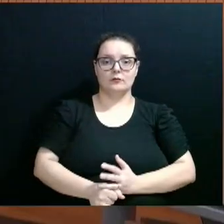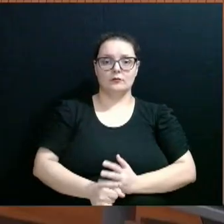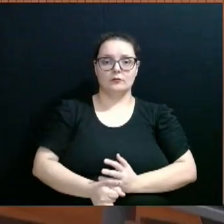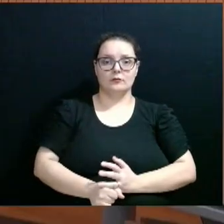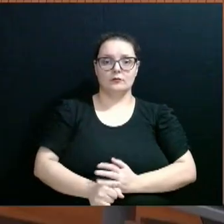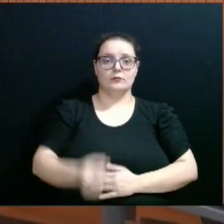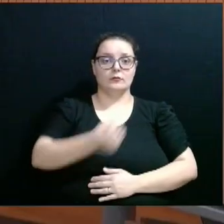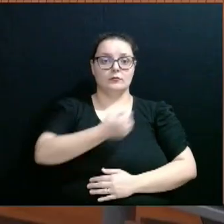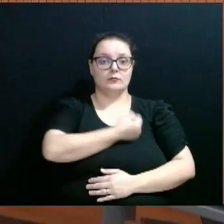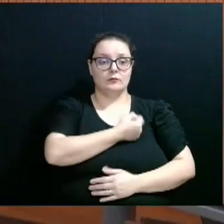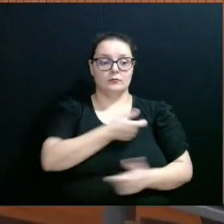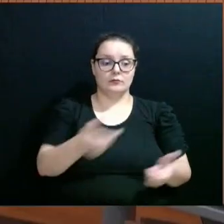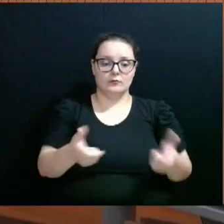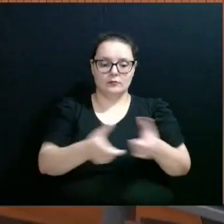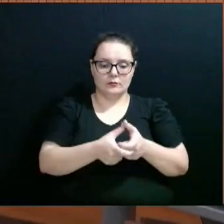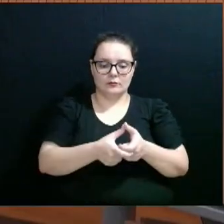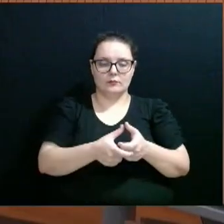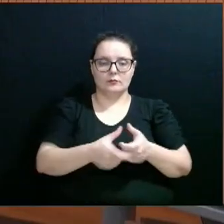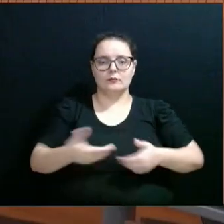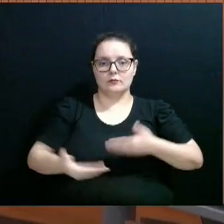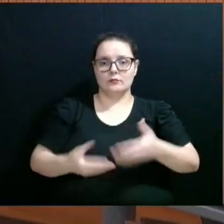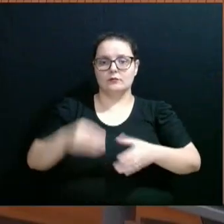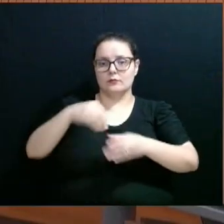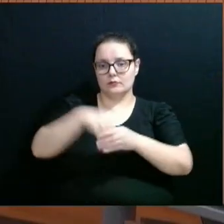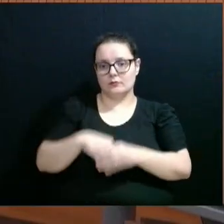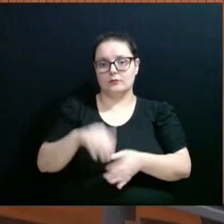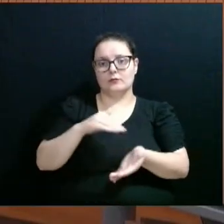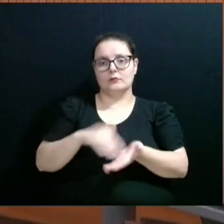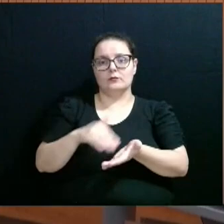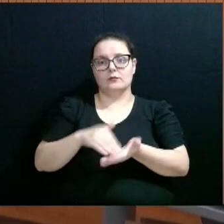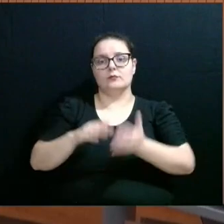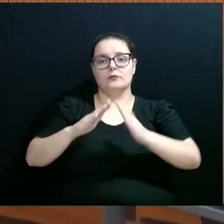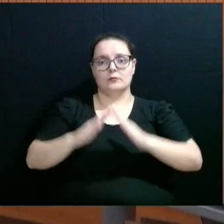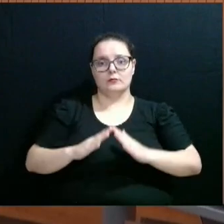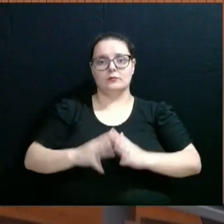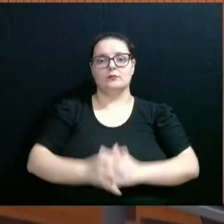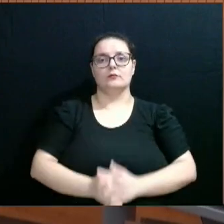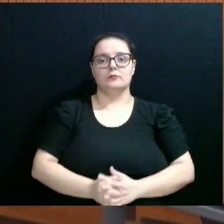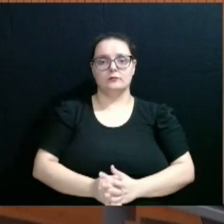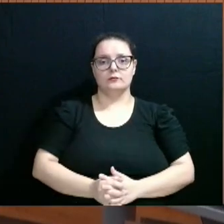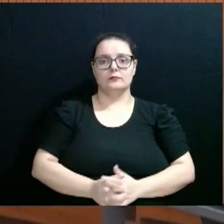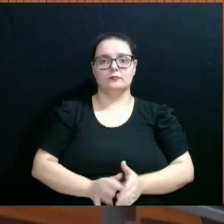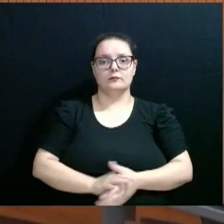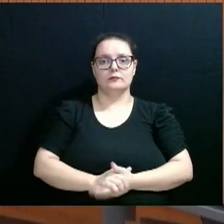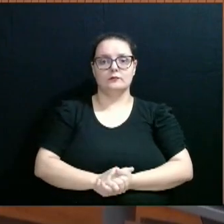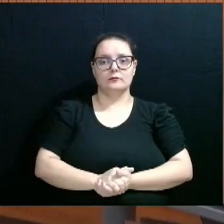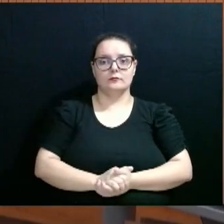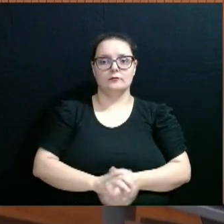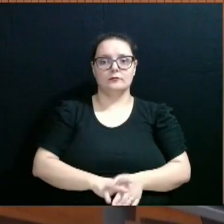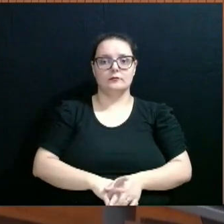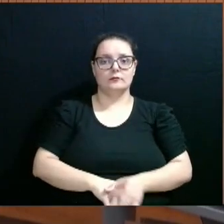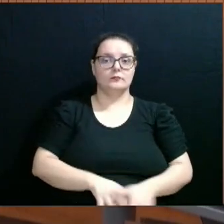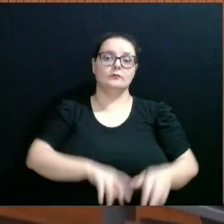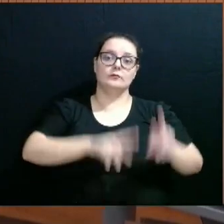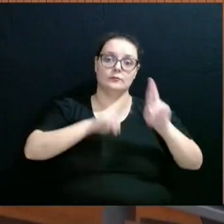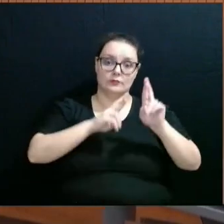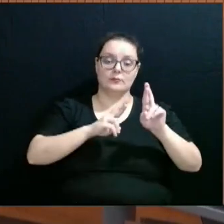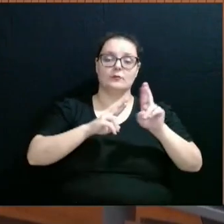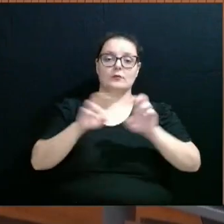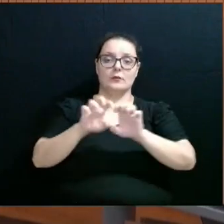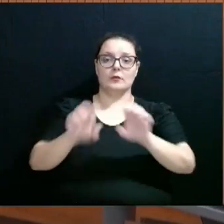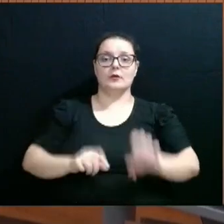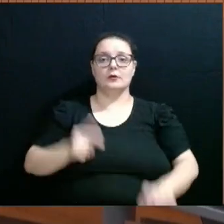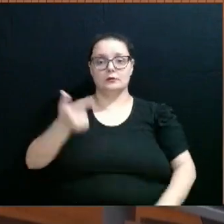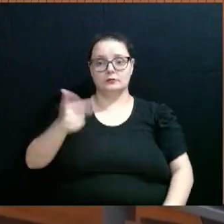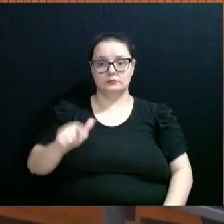servidores lotados na Secretaria de Habitação e a expectativa com a reestruturação é,